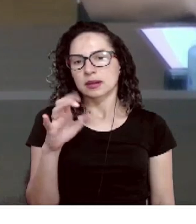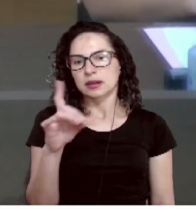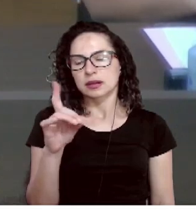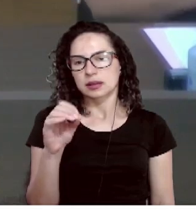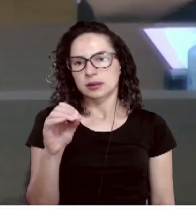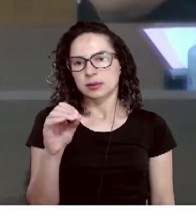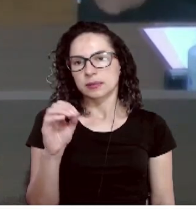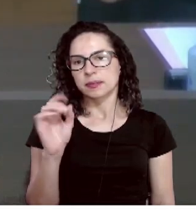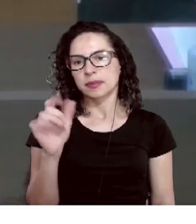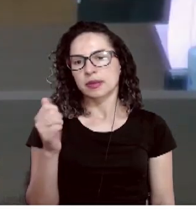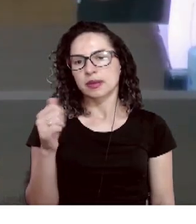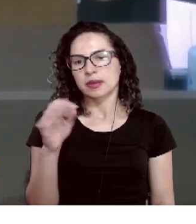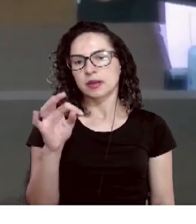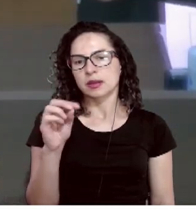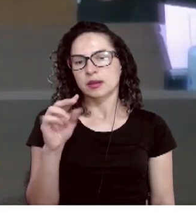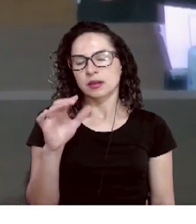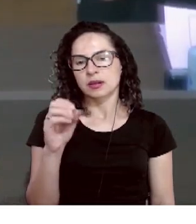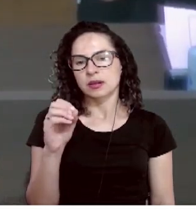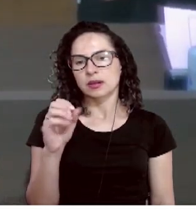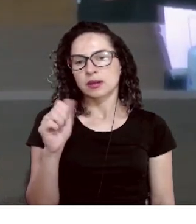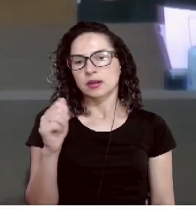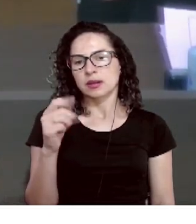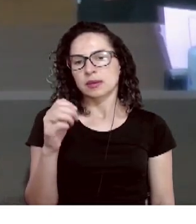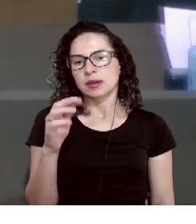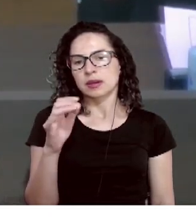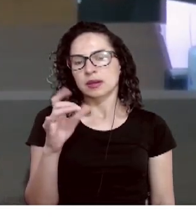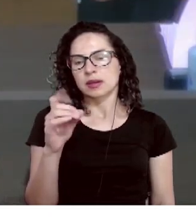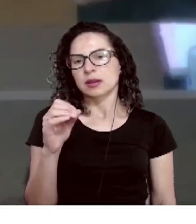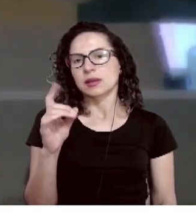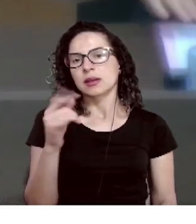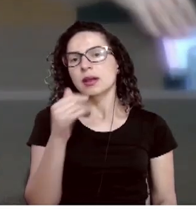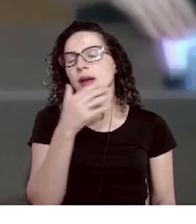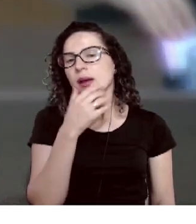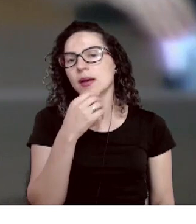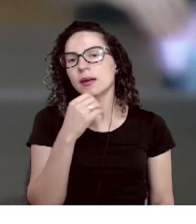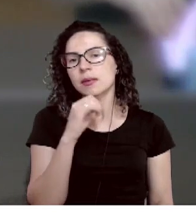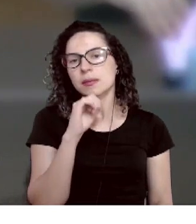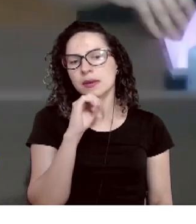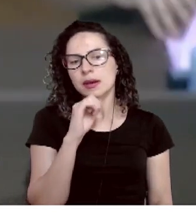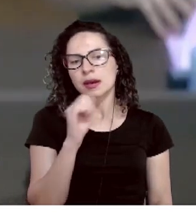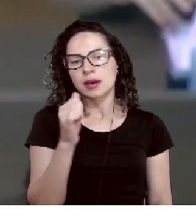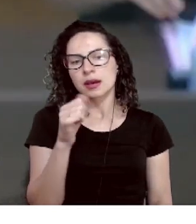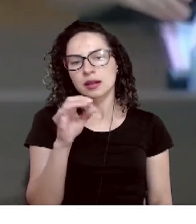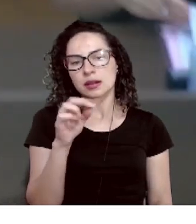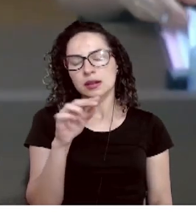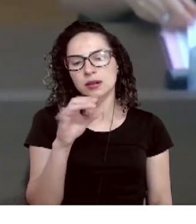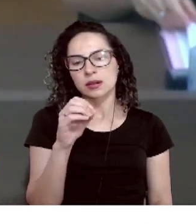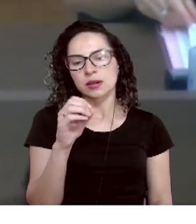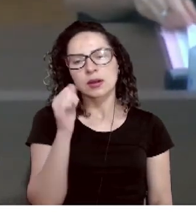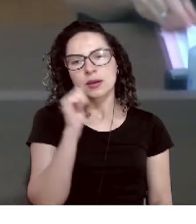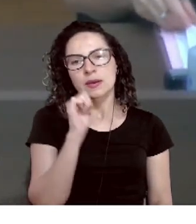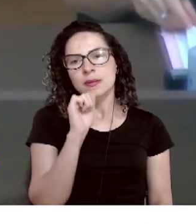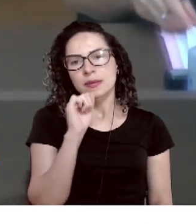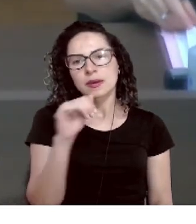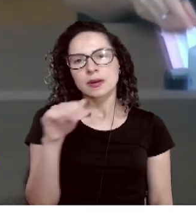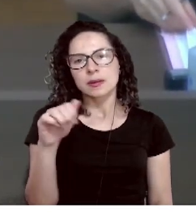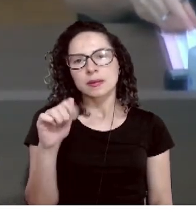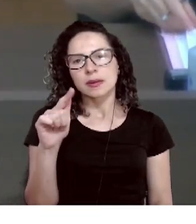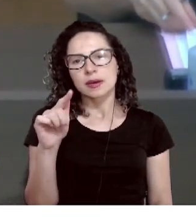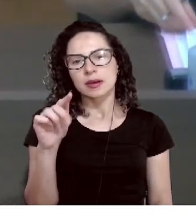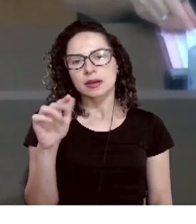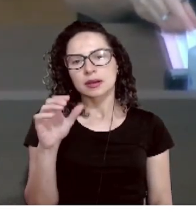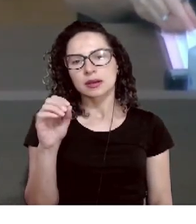Senhor Antônio Aparecido Galho, filho de senhor Antônio Galho e da senhora Magnólia Naruto